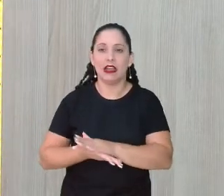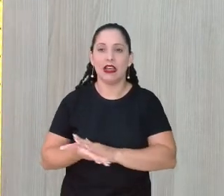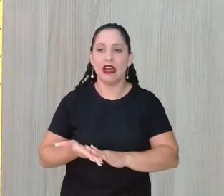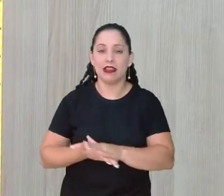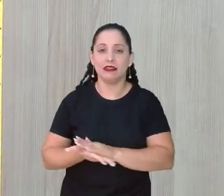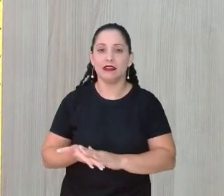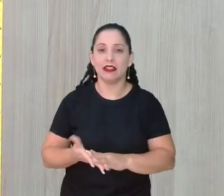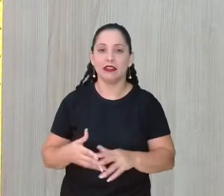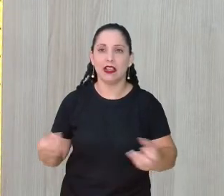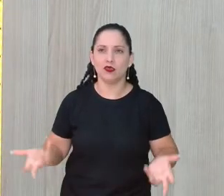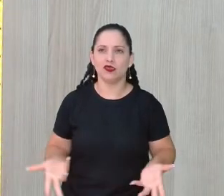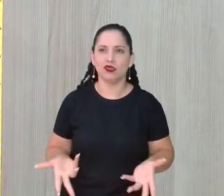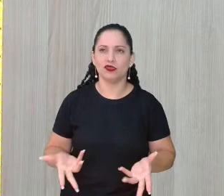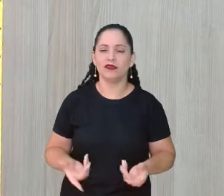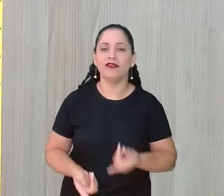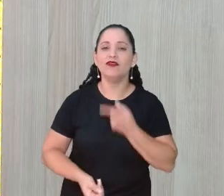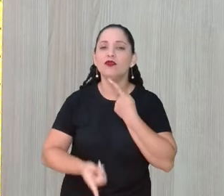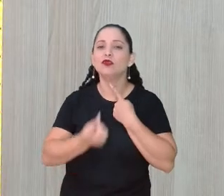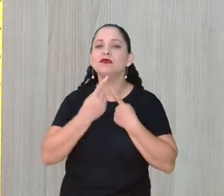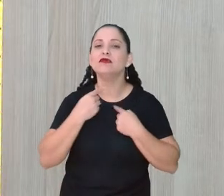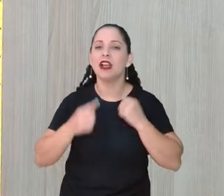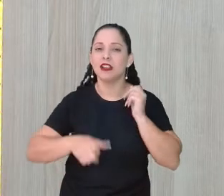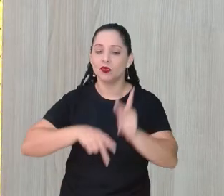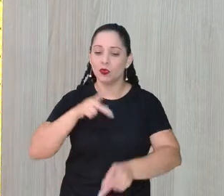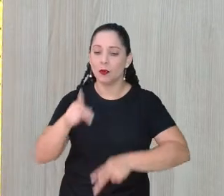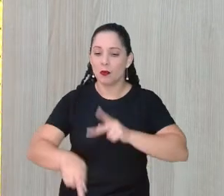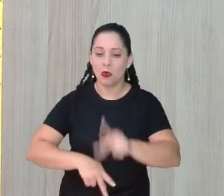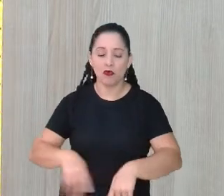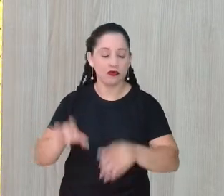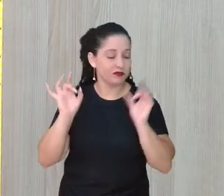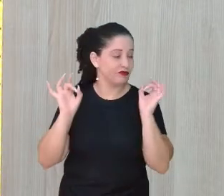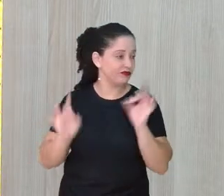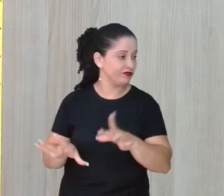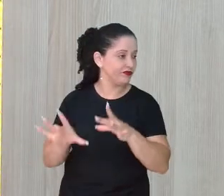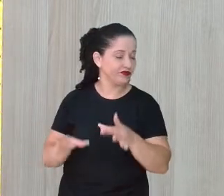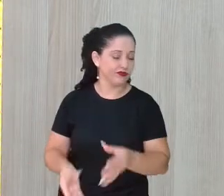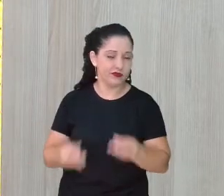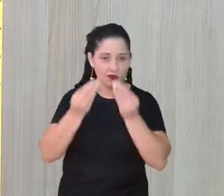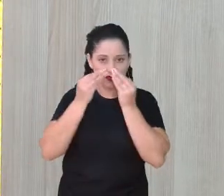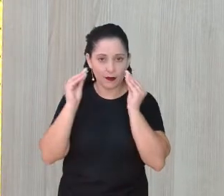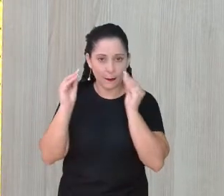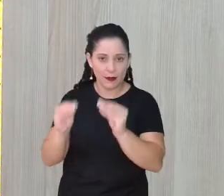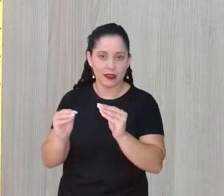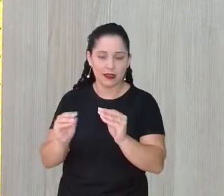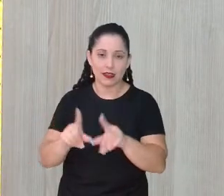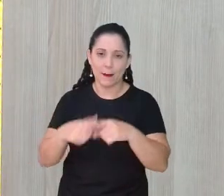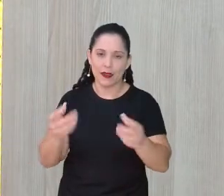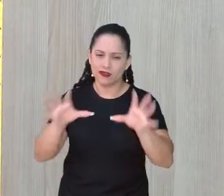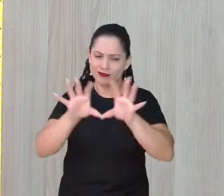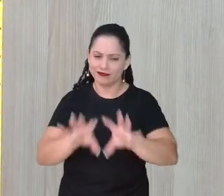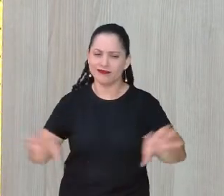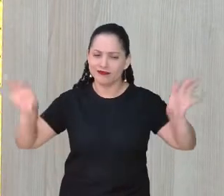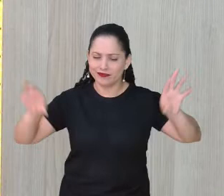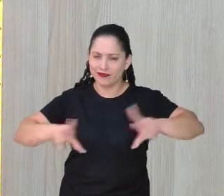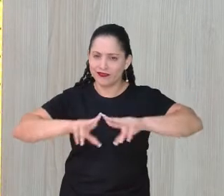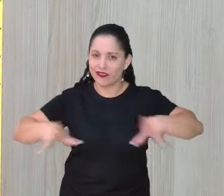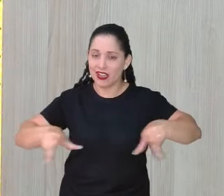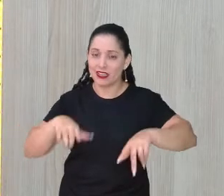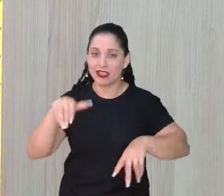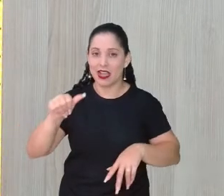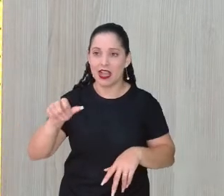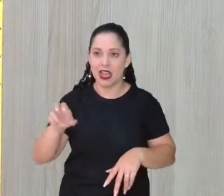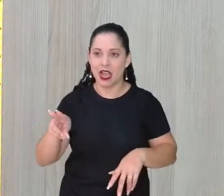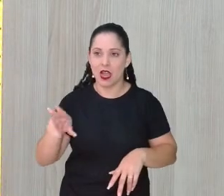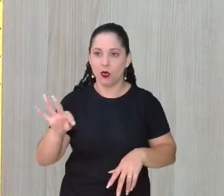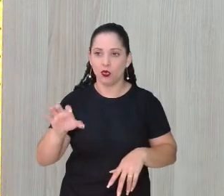as inquietações, né, da população, por exemplo. E um governo autocrático é aquele onde o governante